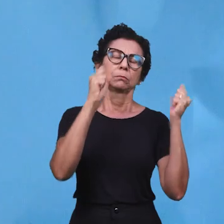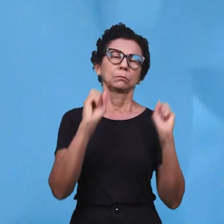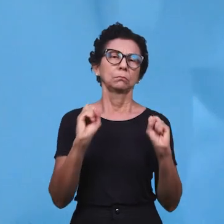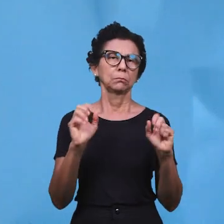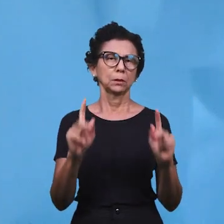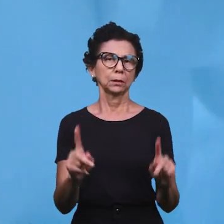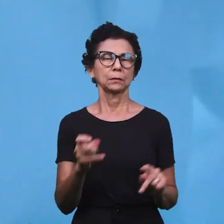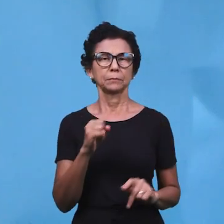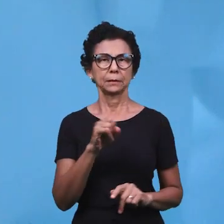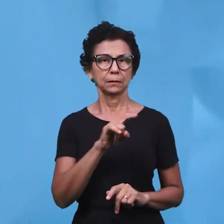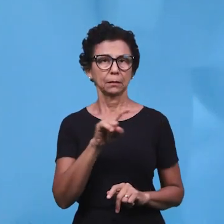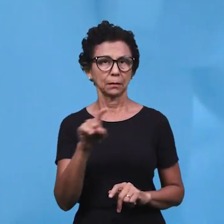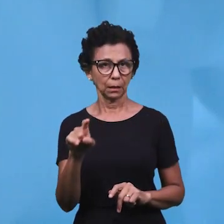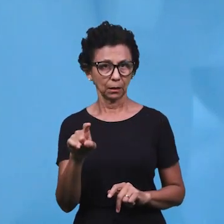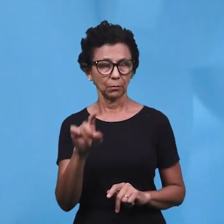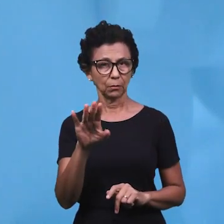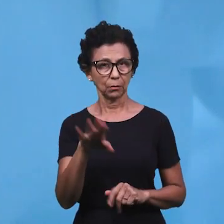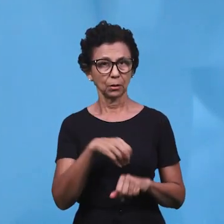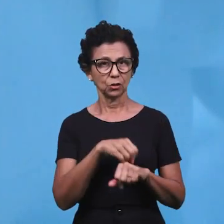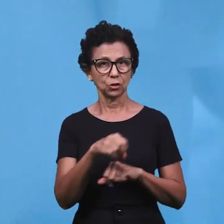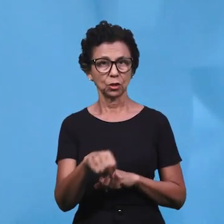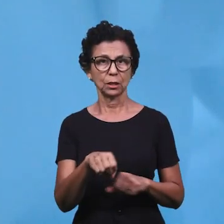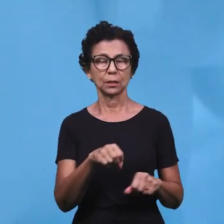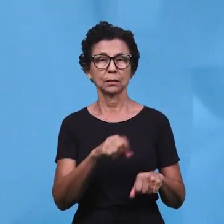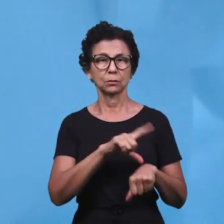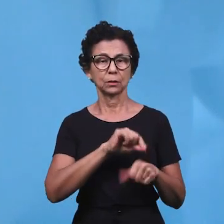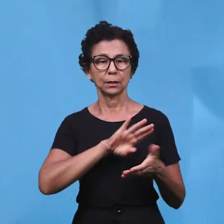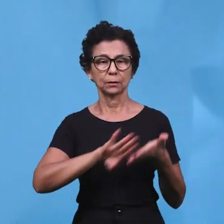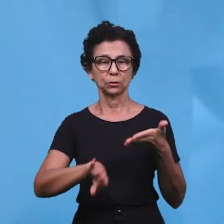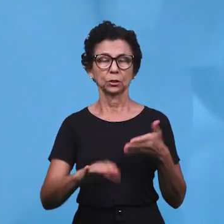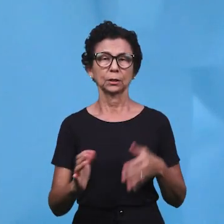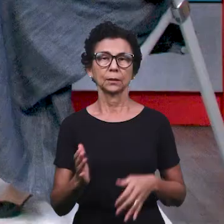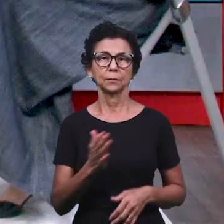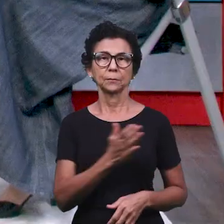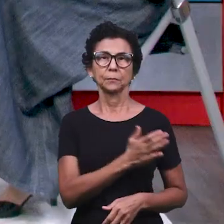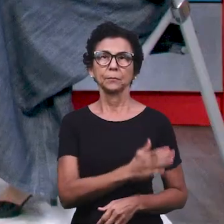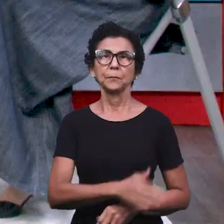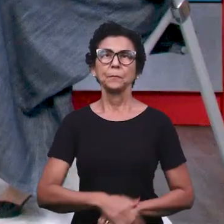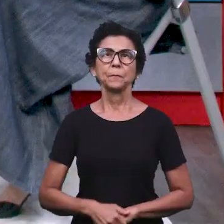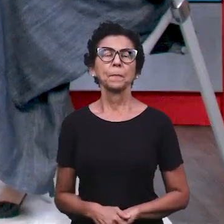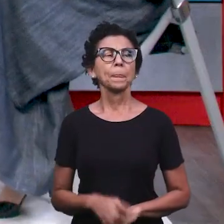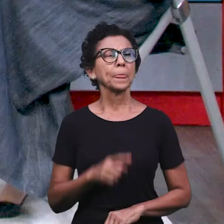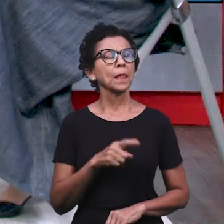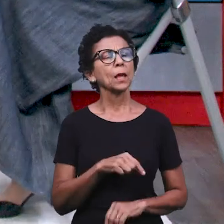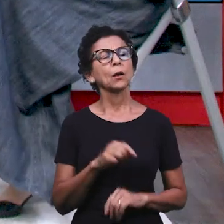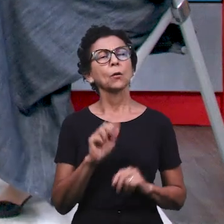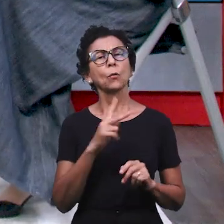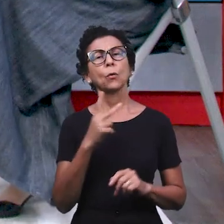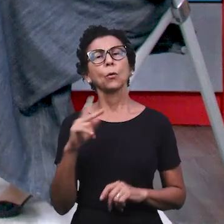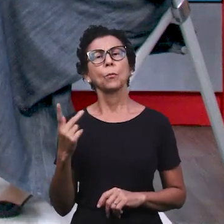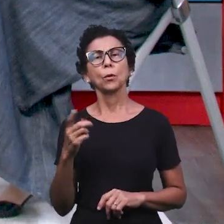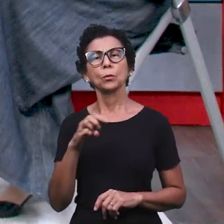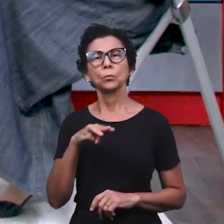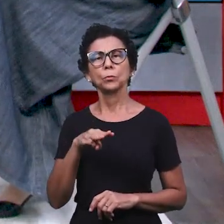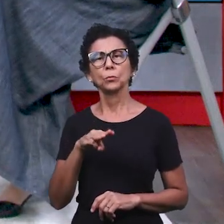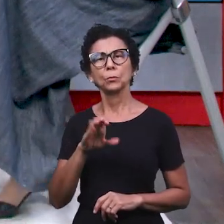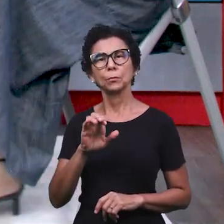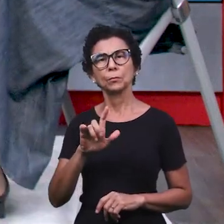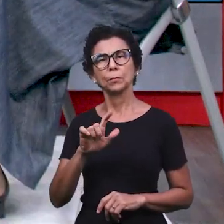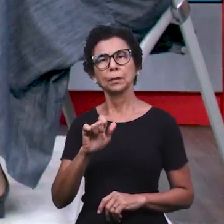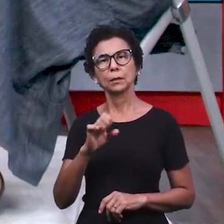mesmo, ok, né? Se não, oriento tirar desse horário. e você falou sobre a melatonina,